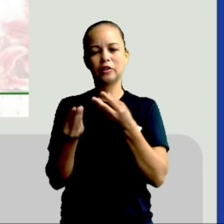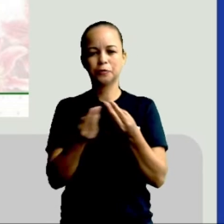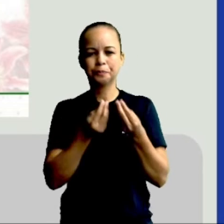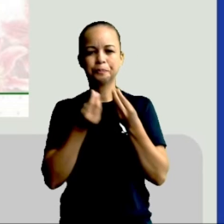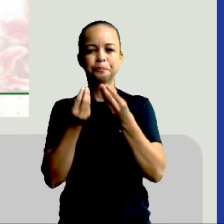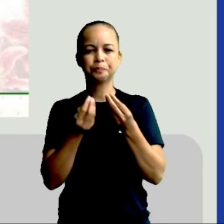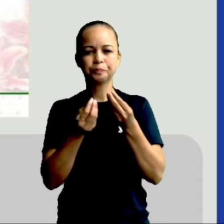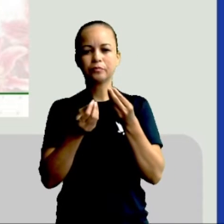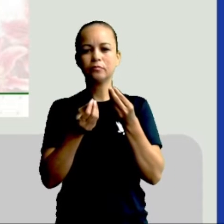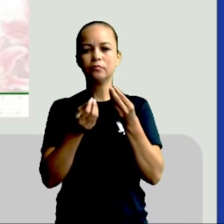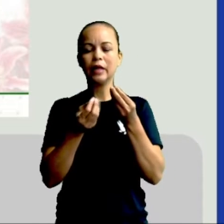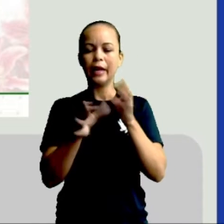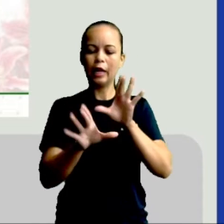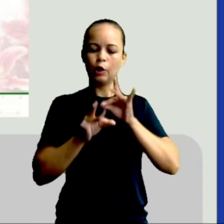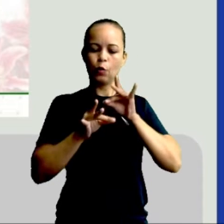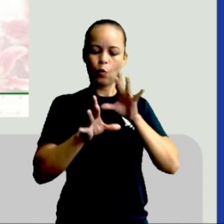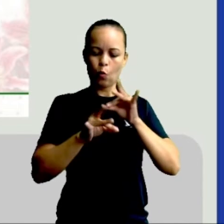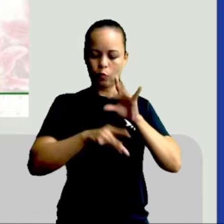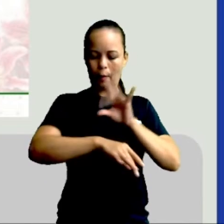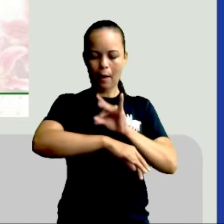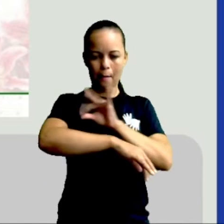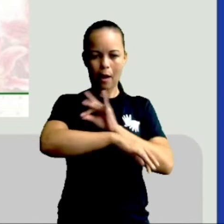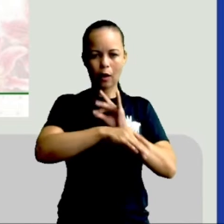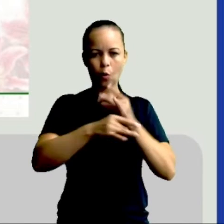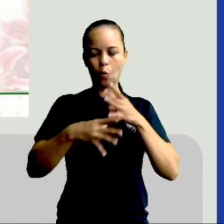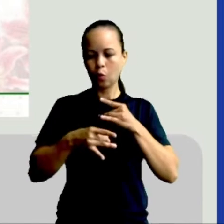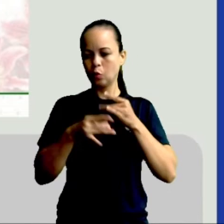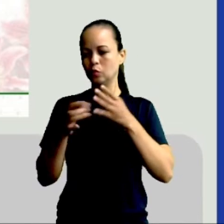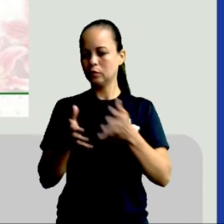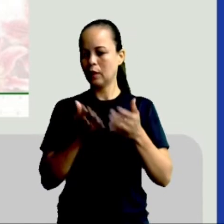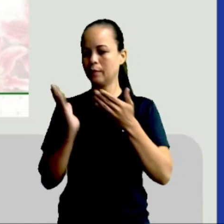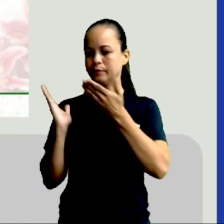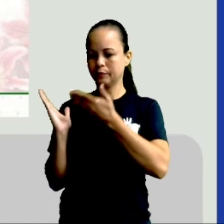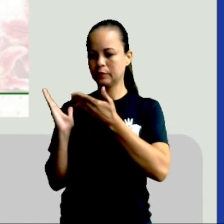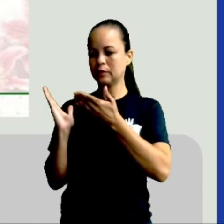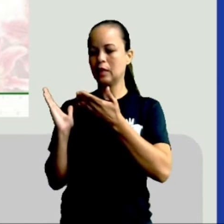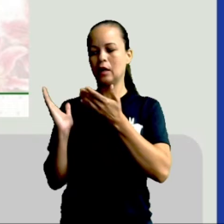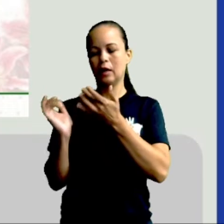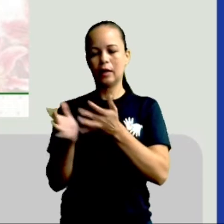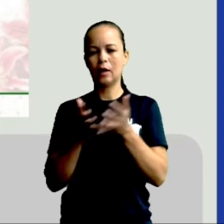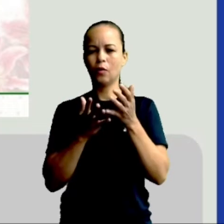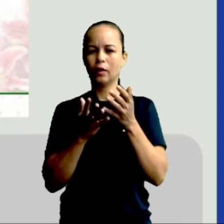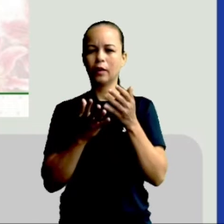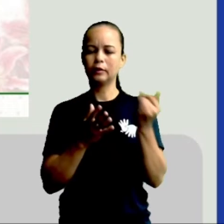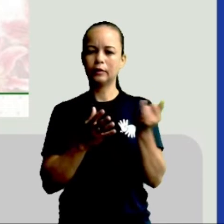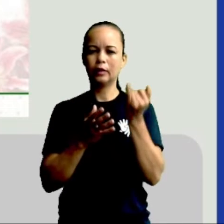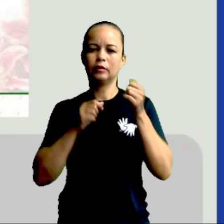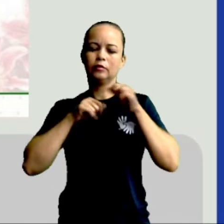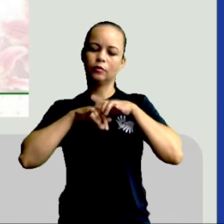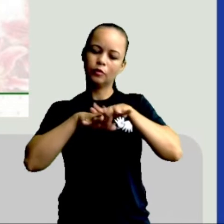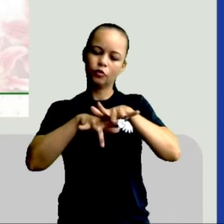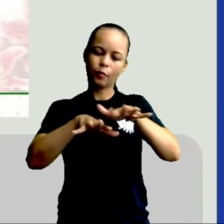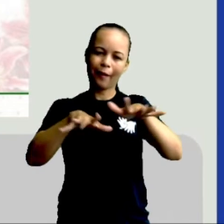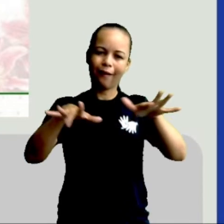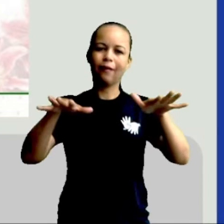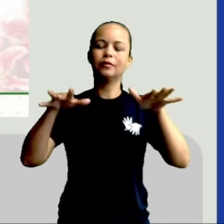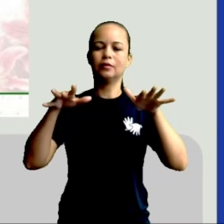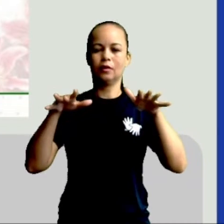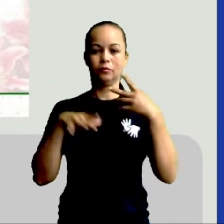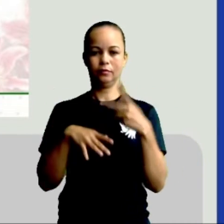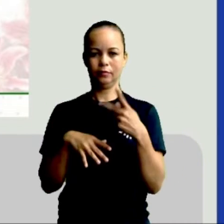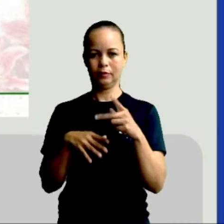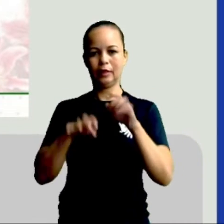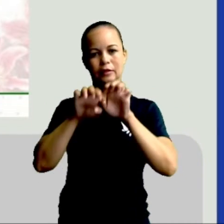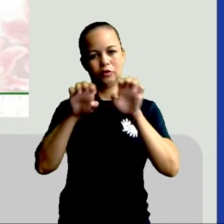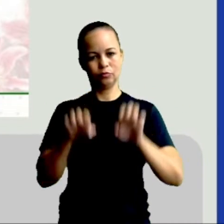desconforto, talvez, para muitos, mas é um grande garantidor, um grande agente de dispersão dessa